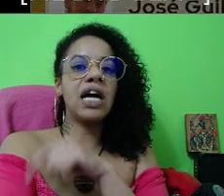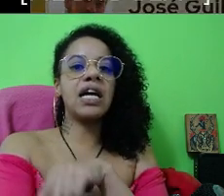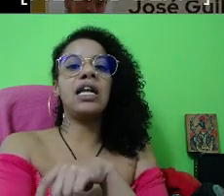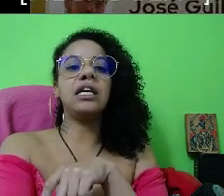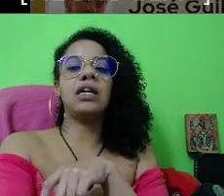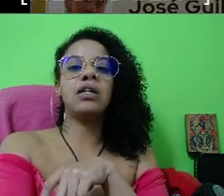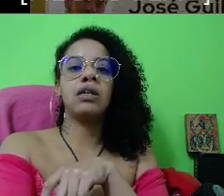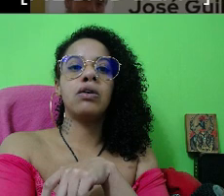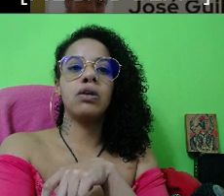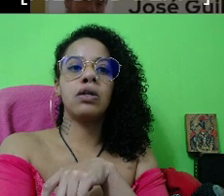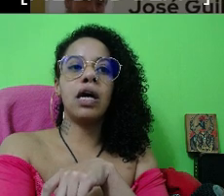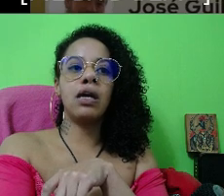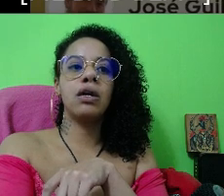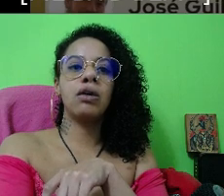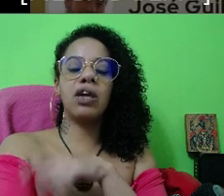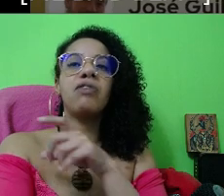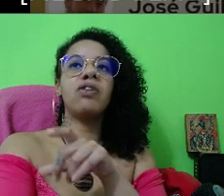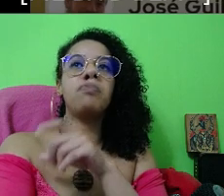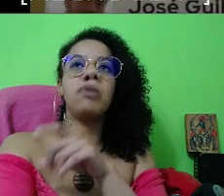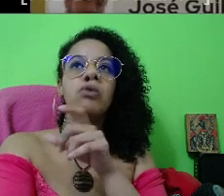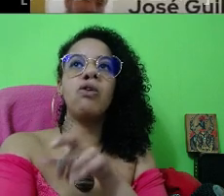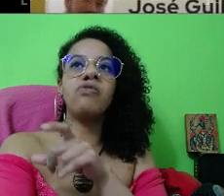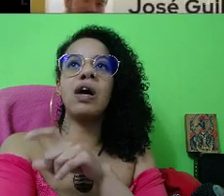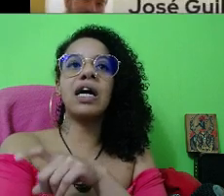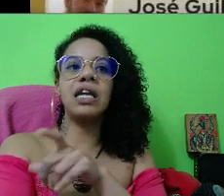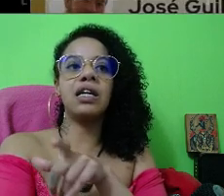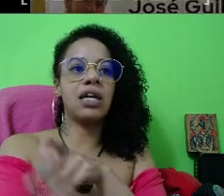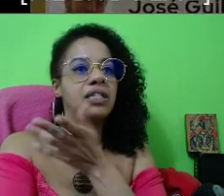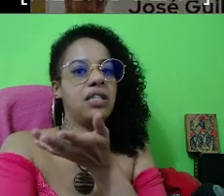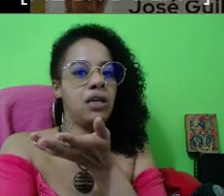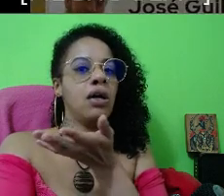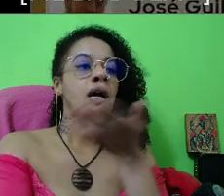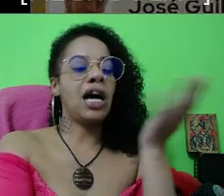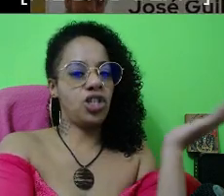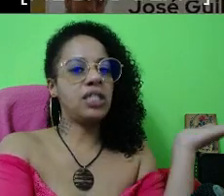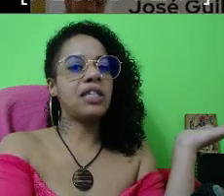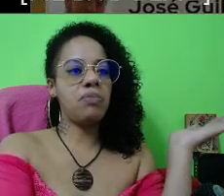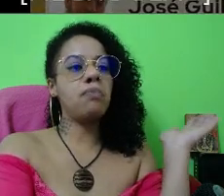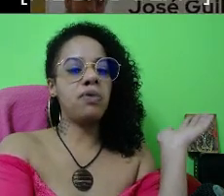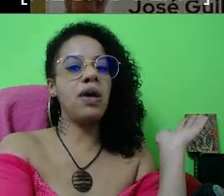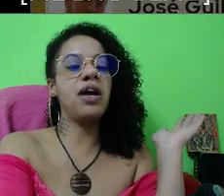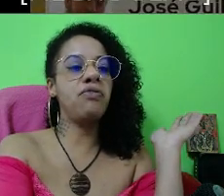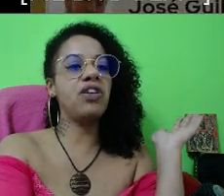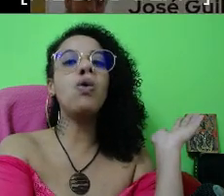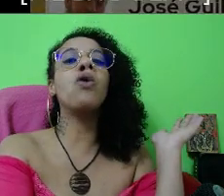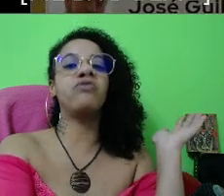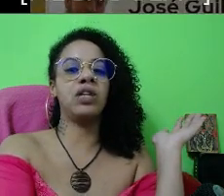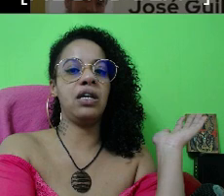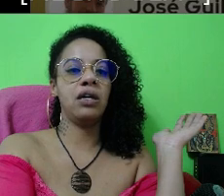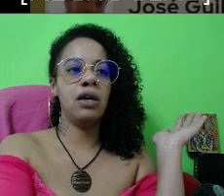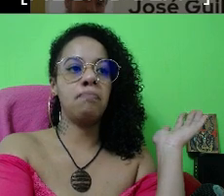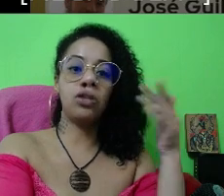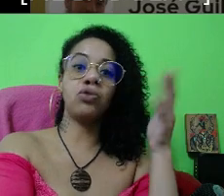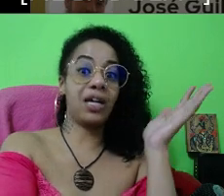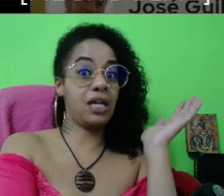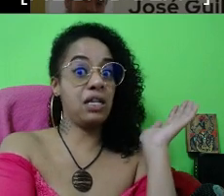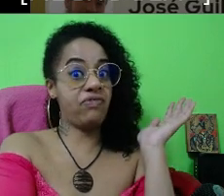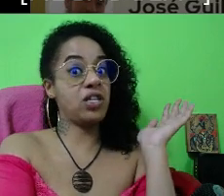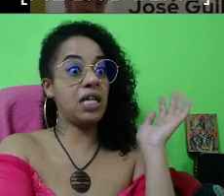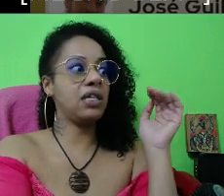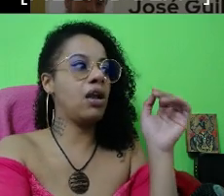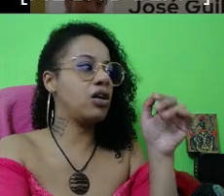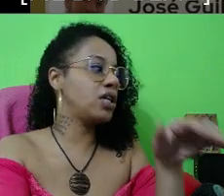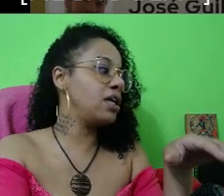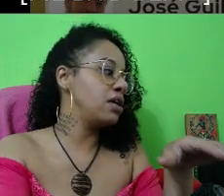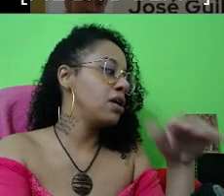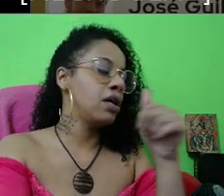que houve O que a galinha né que que veio primeiro o ovo ou a galinha quer dizer a gente sabe que primeiro veio o ovo né mas tu tá